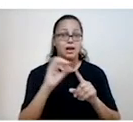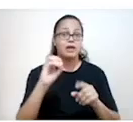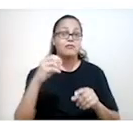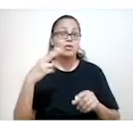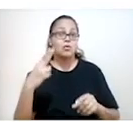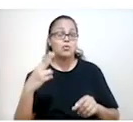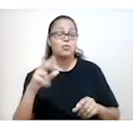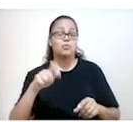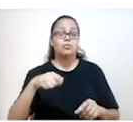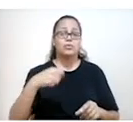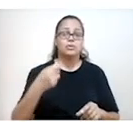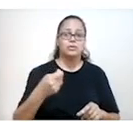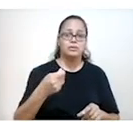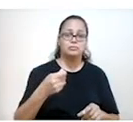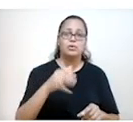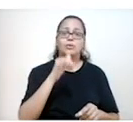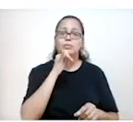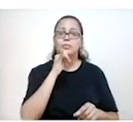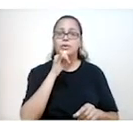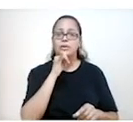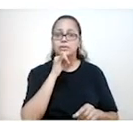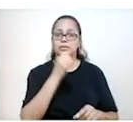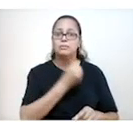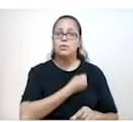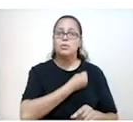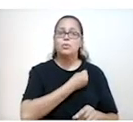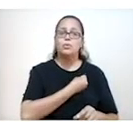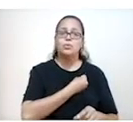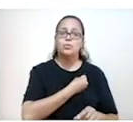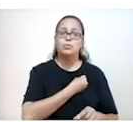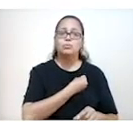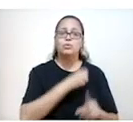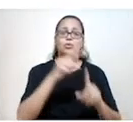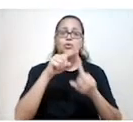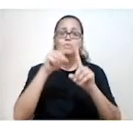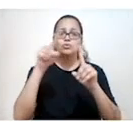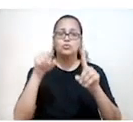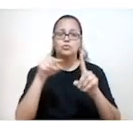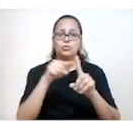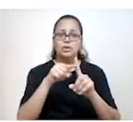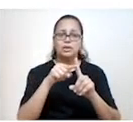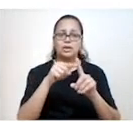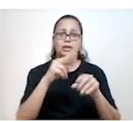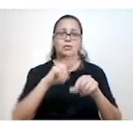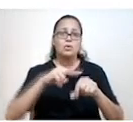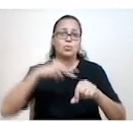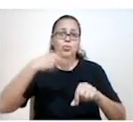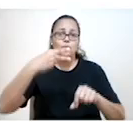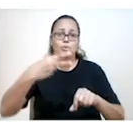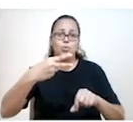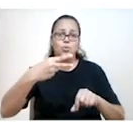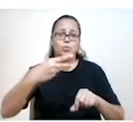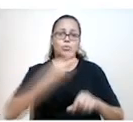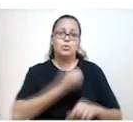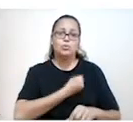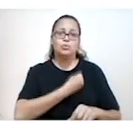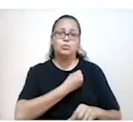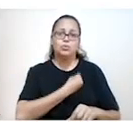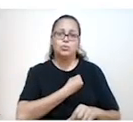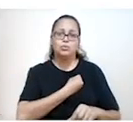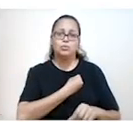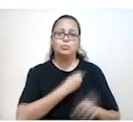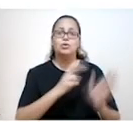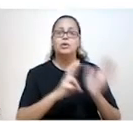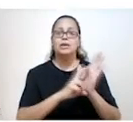número que representa a posição da figura. Realmente é o dobro. Figura 1 é 2 quadradinhos,